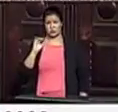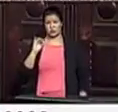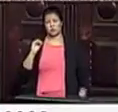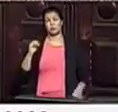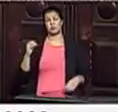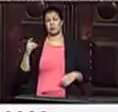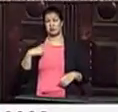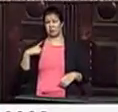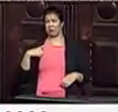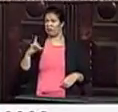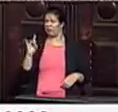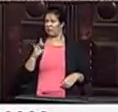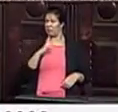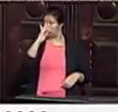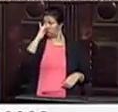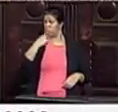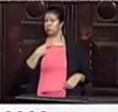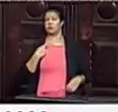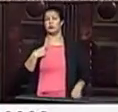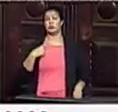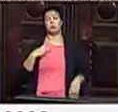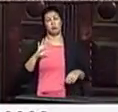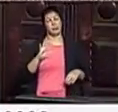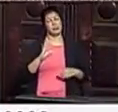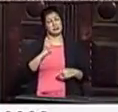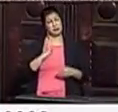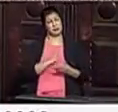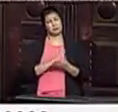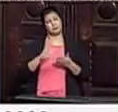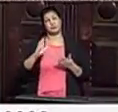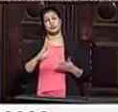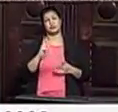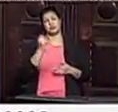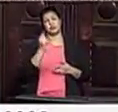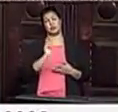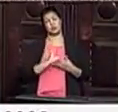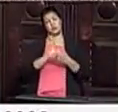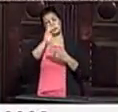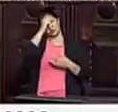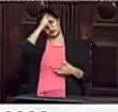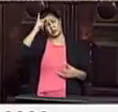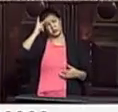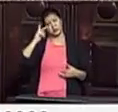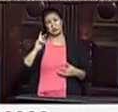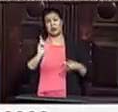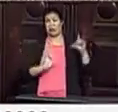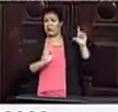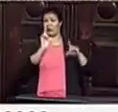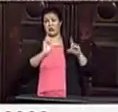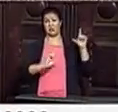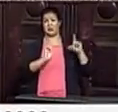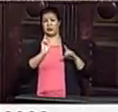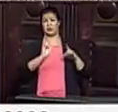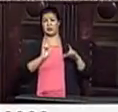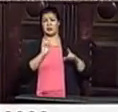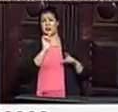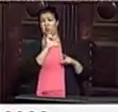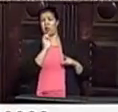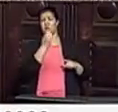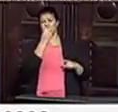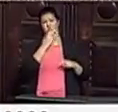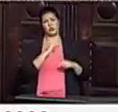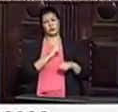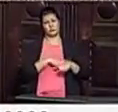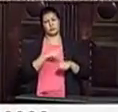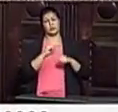em certa parte o financiamento já é público, porque Vossa Excelência fala do presidente, a televisão e o rádio é um instrumento importante,